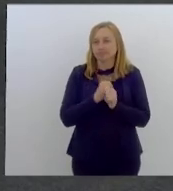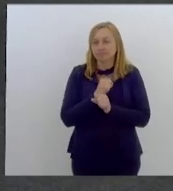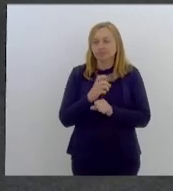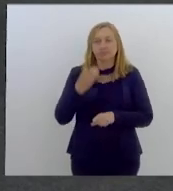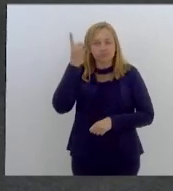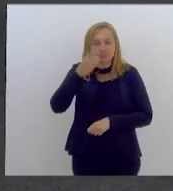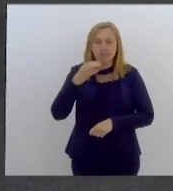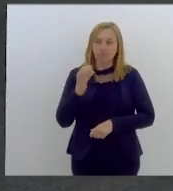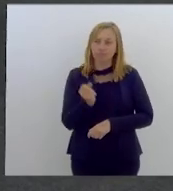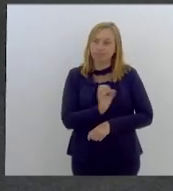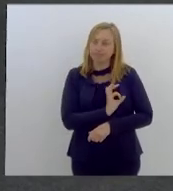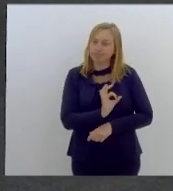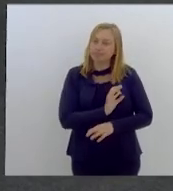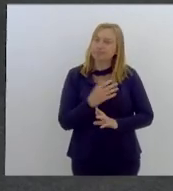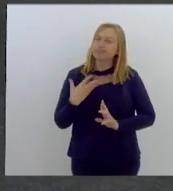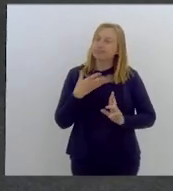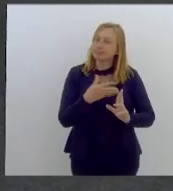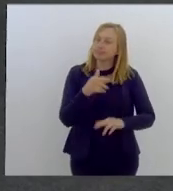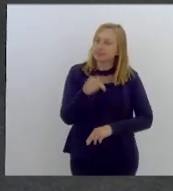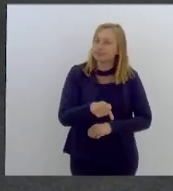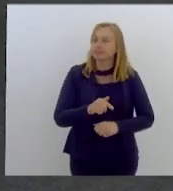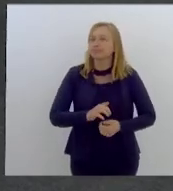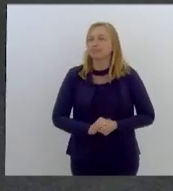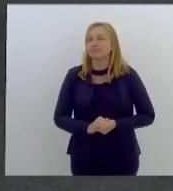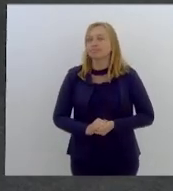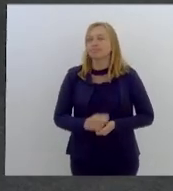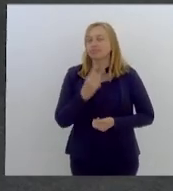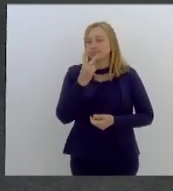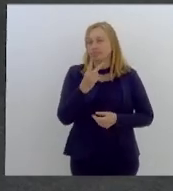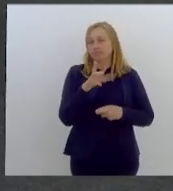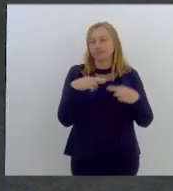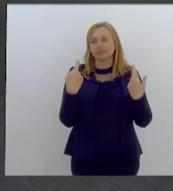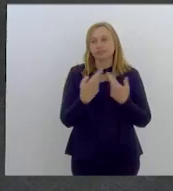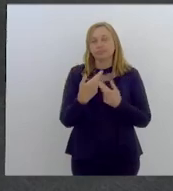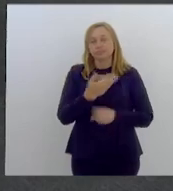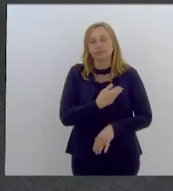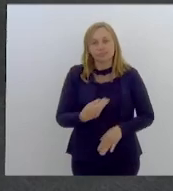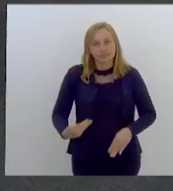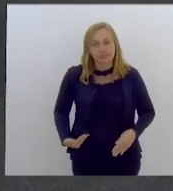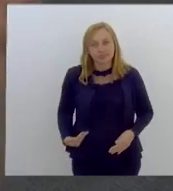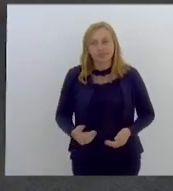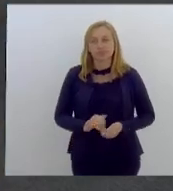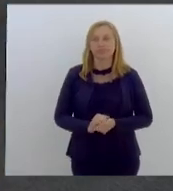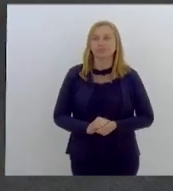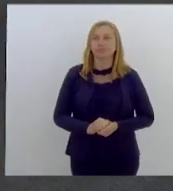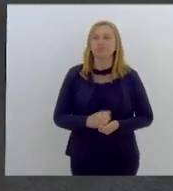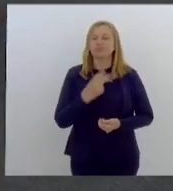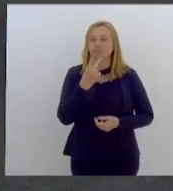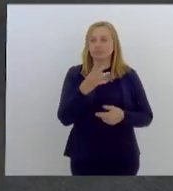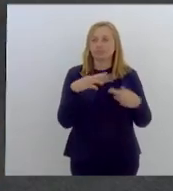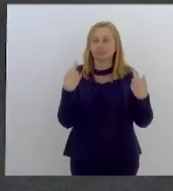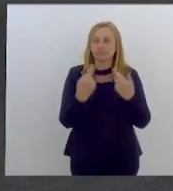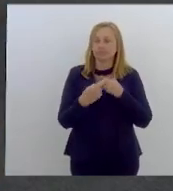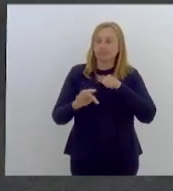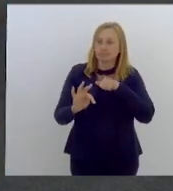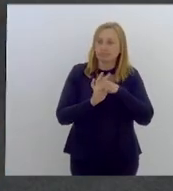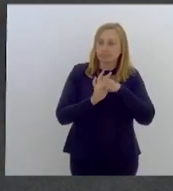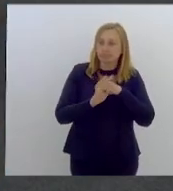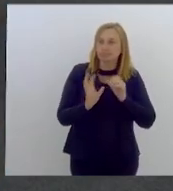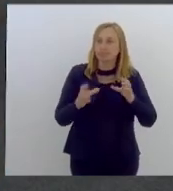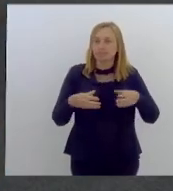já fez referência aqui a duas audiências públicas e há duas reuniões técnicas das